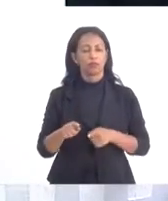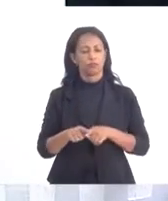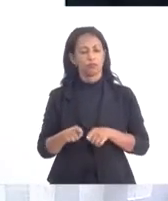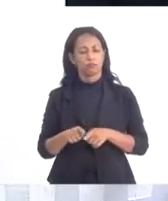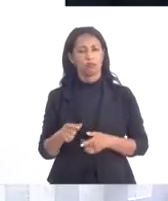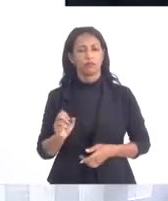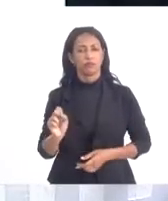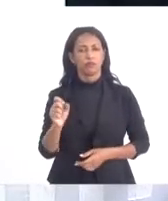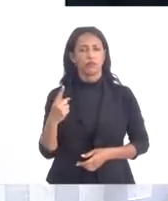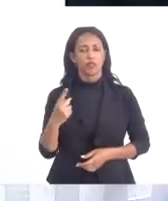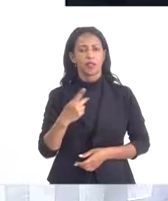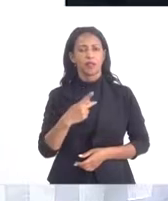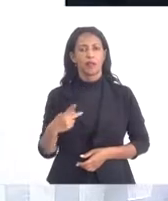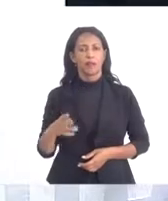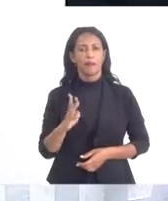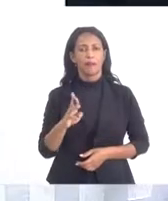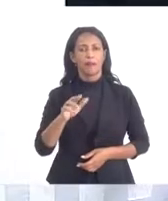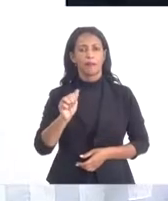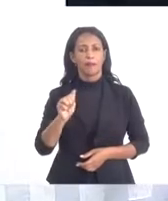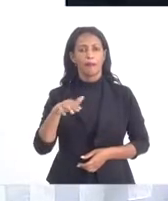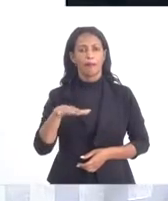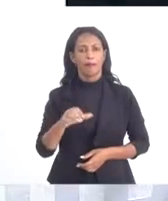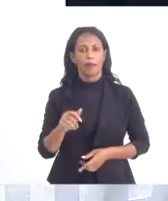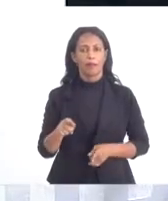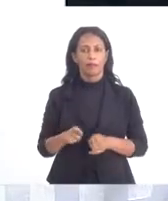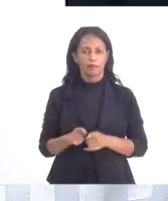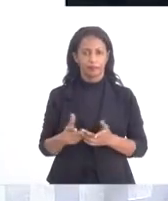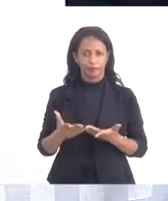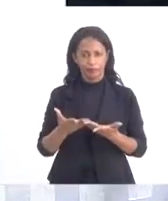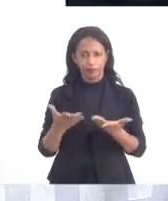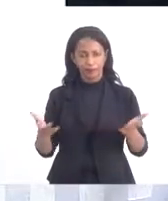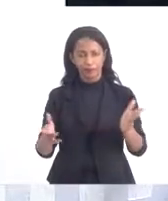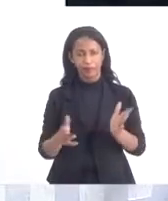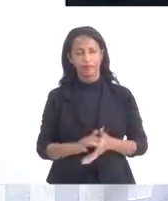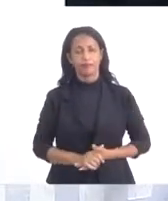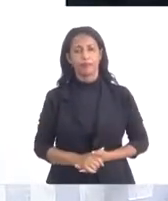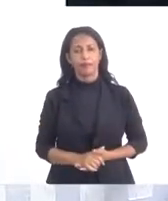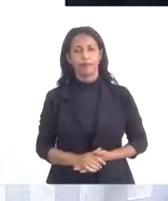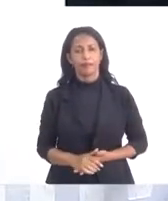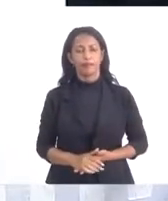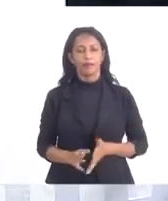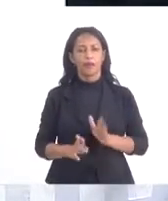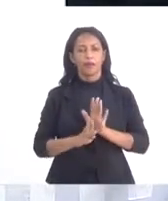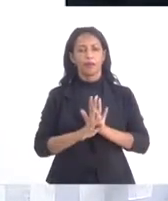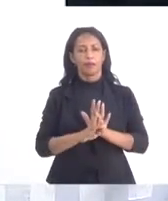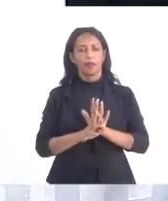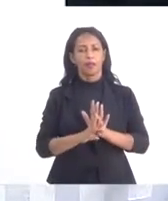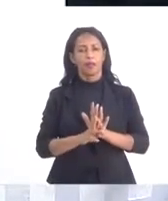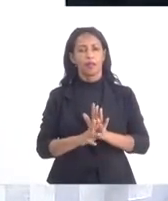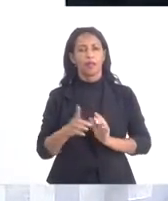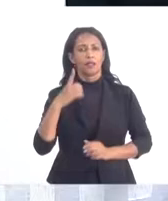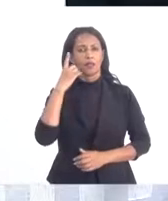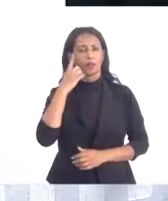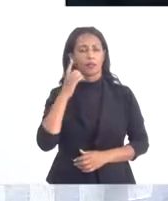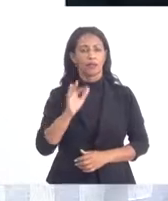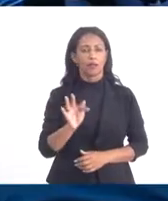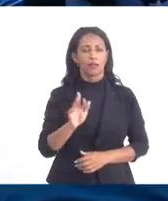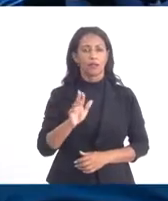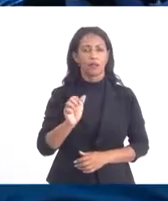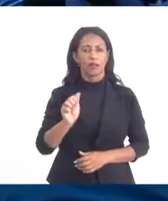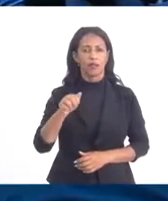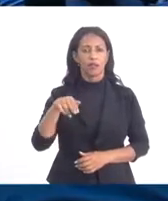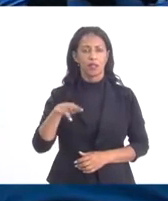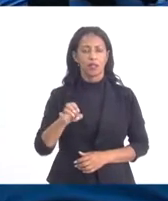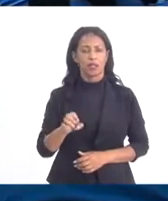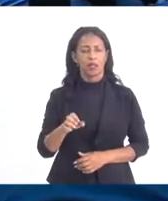também a ex-prefeita branca aqui de Bom Jesus, presente, representando a deputada Franciane Mota. Amarildo, do Hospital